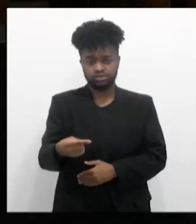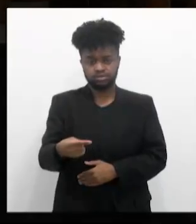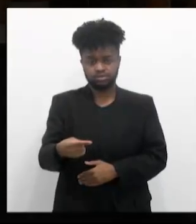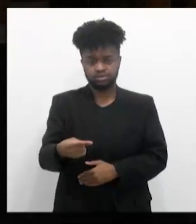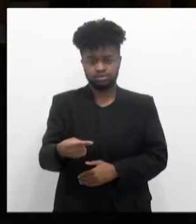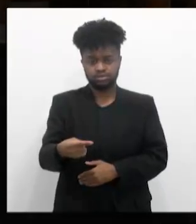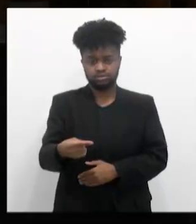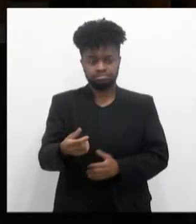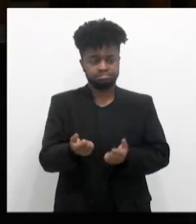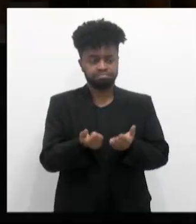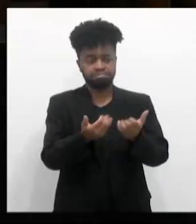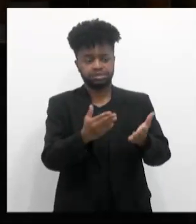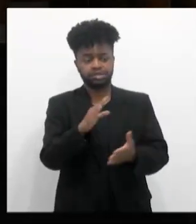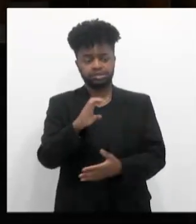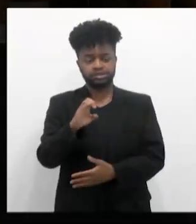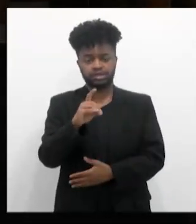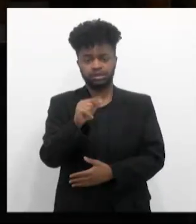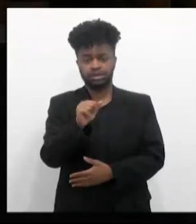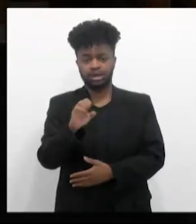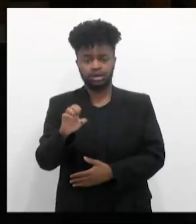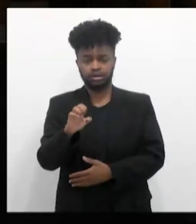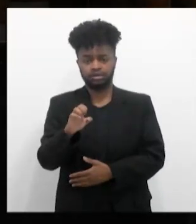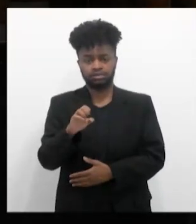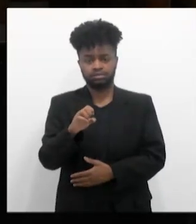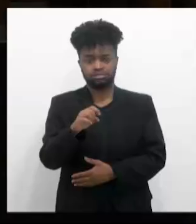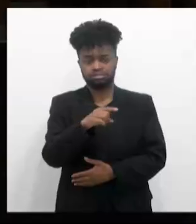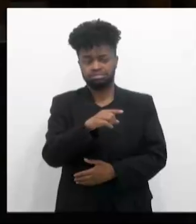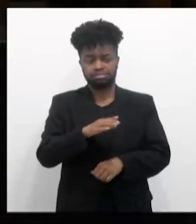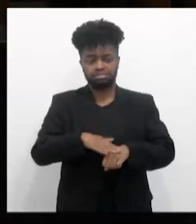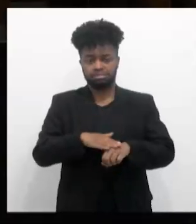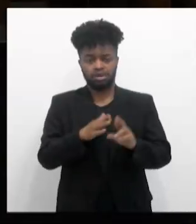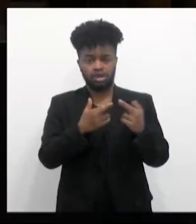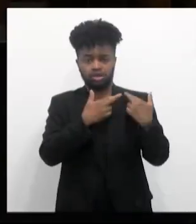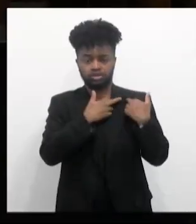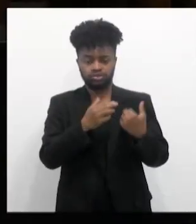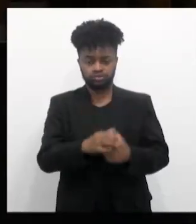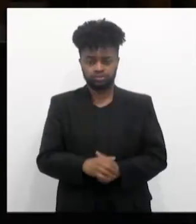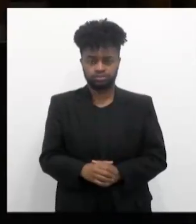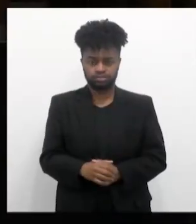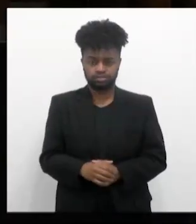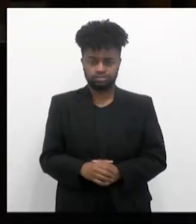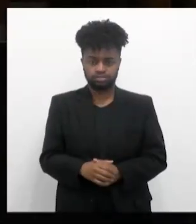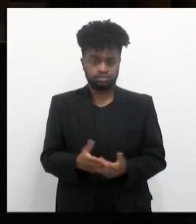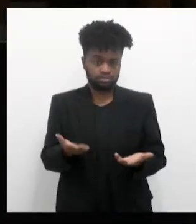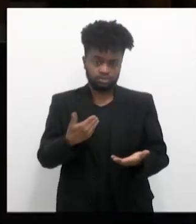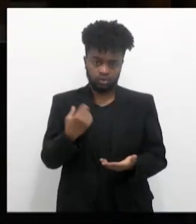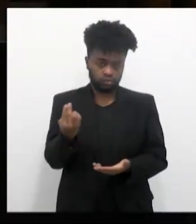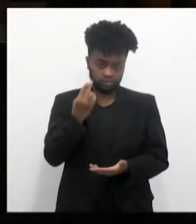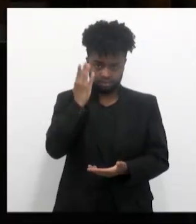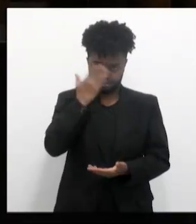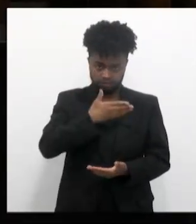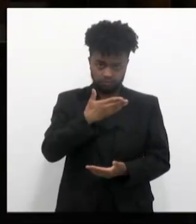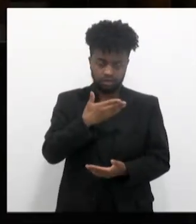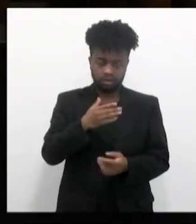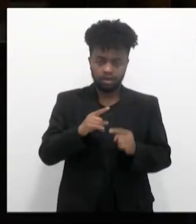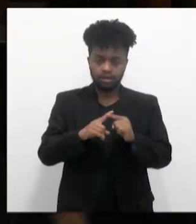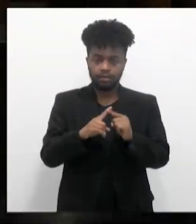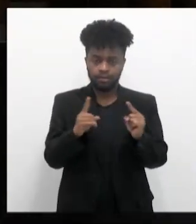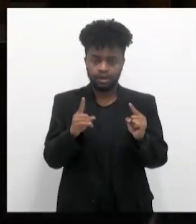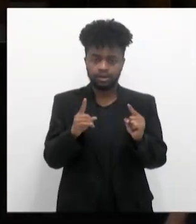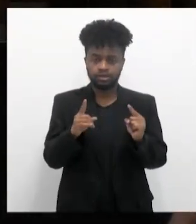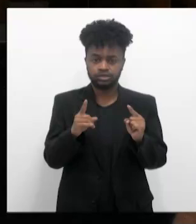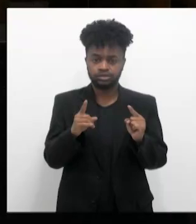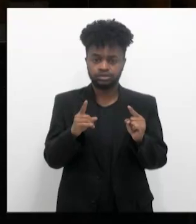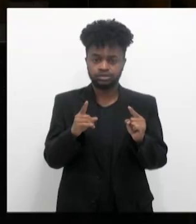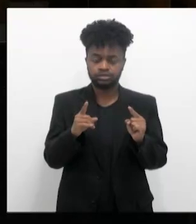no colo da SEDAI essas contas. Disse, e eu não posso provar, que